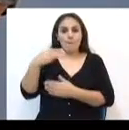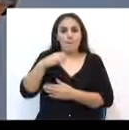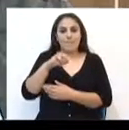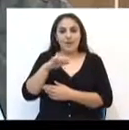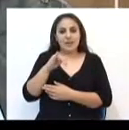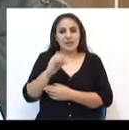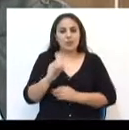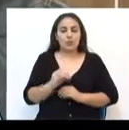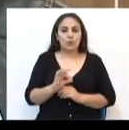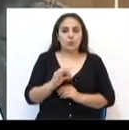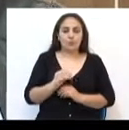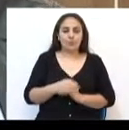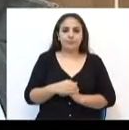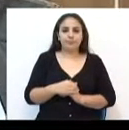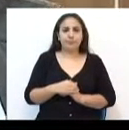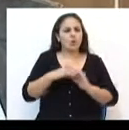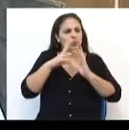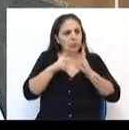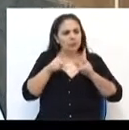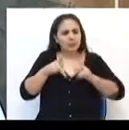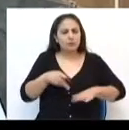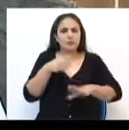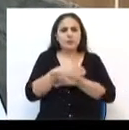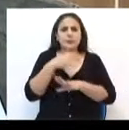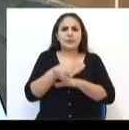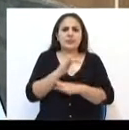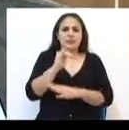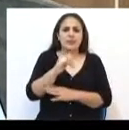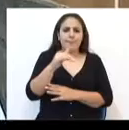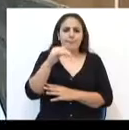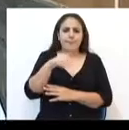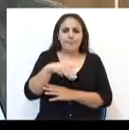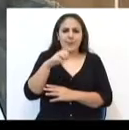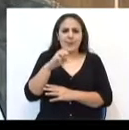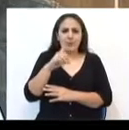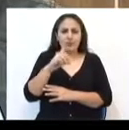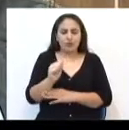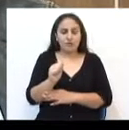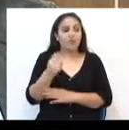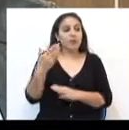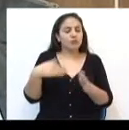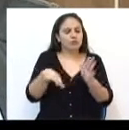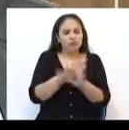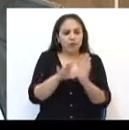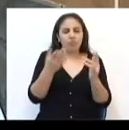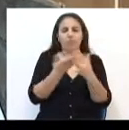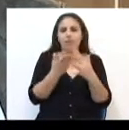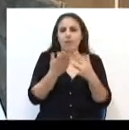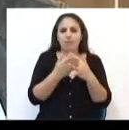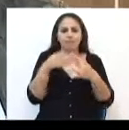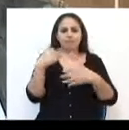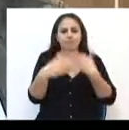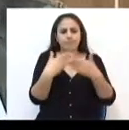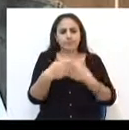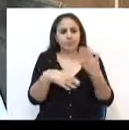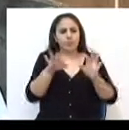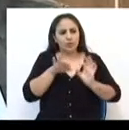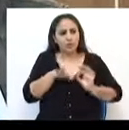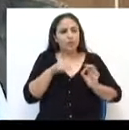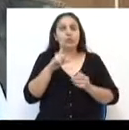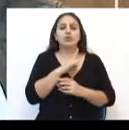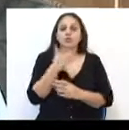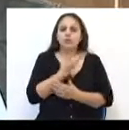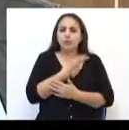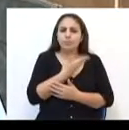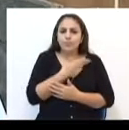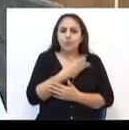mérito. Todas as pessoas que frequentavam a IMED, ao chegar no intervalo ou ao desenvolver algum programa de estudo, queriam o Vanderlei como parceiro, estar